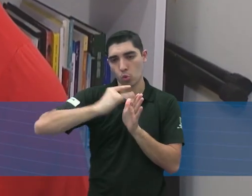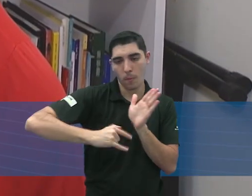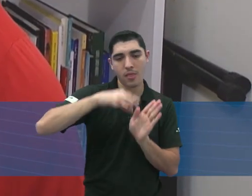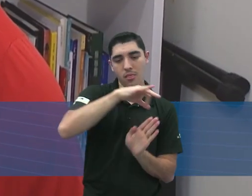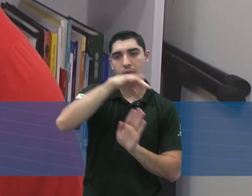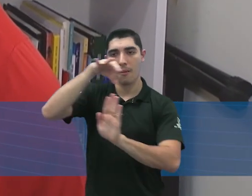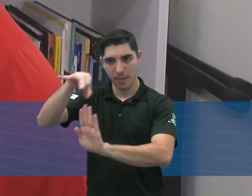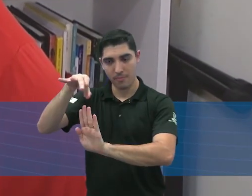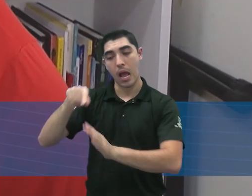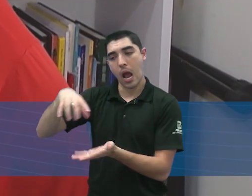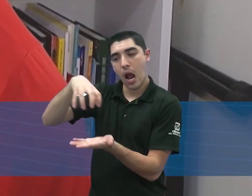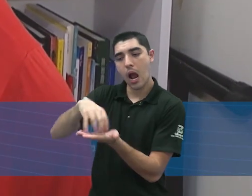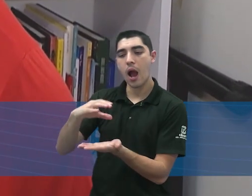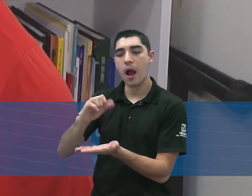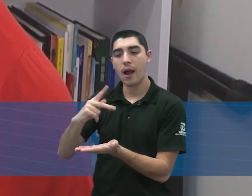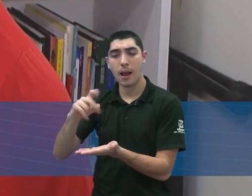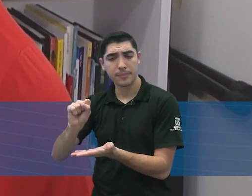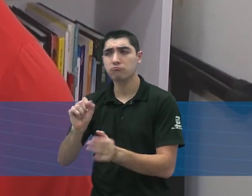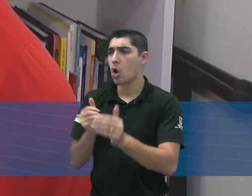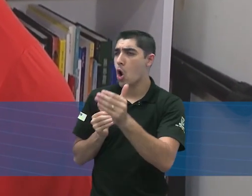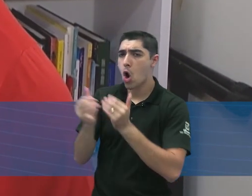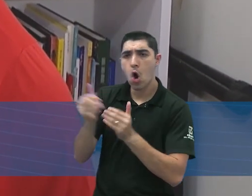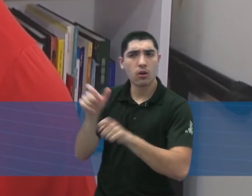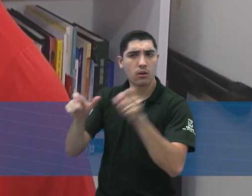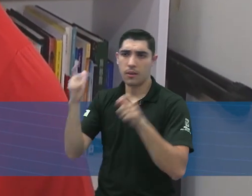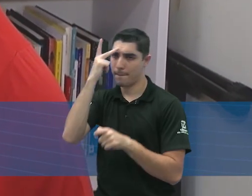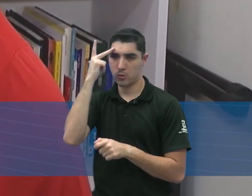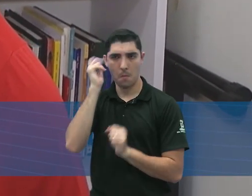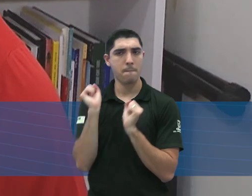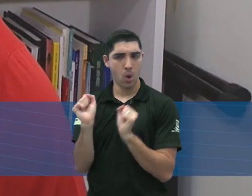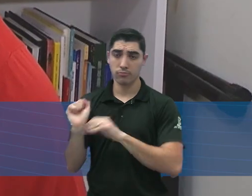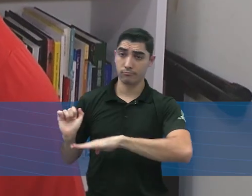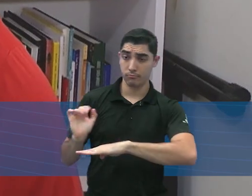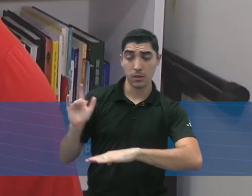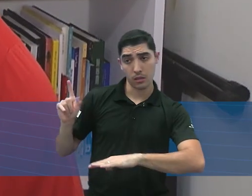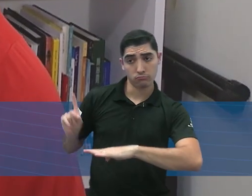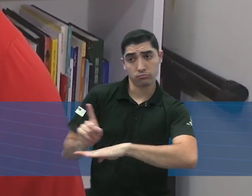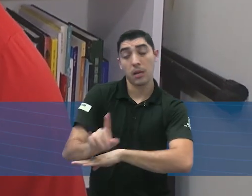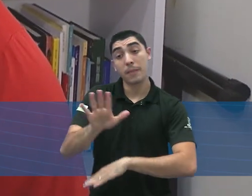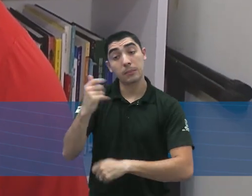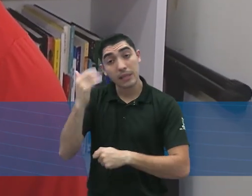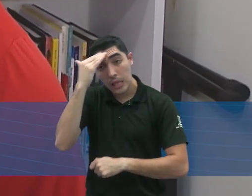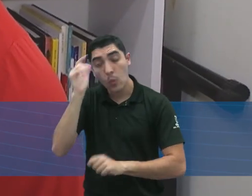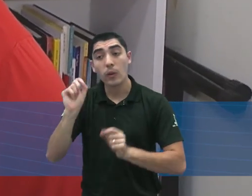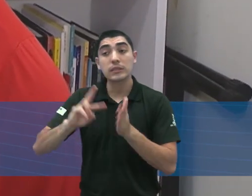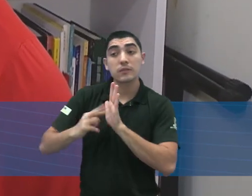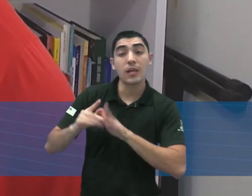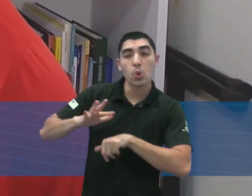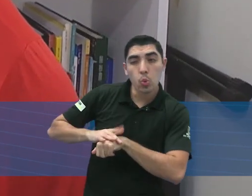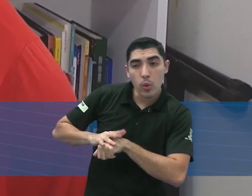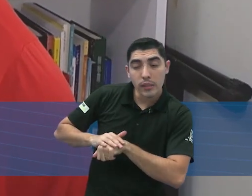CAPS, qualquer munícipe, né? É importante a gente diferenciar o que é adoecimento, o que é